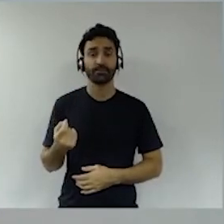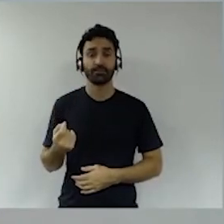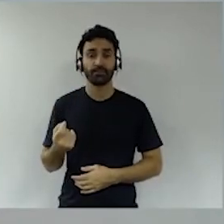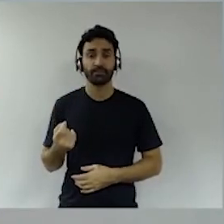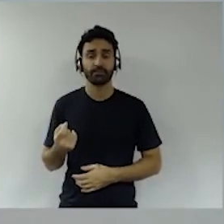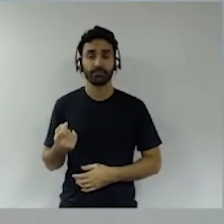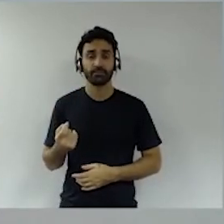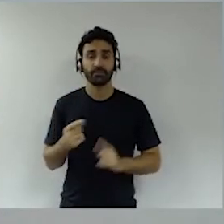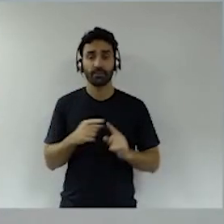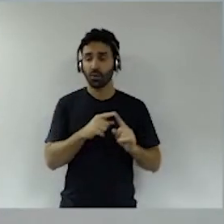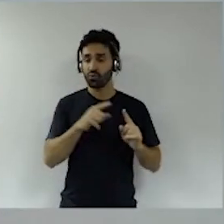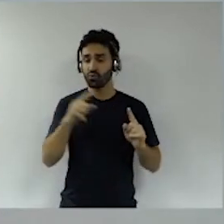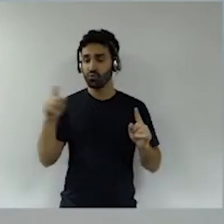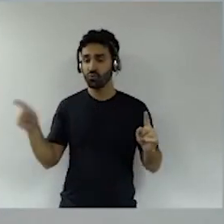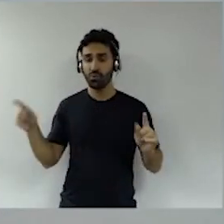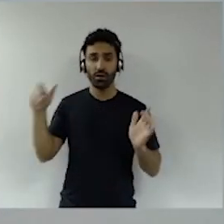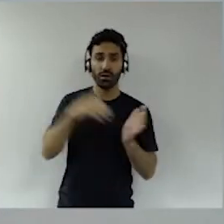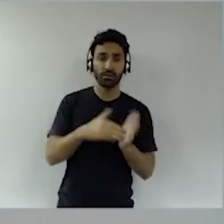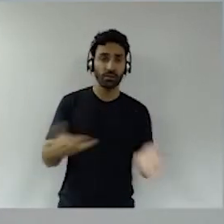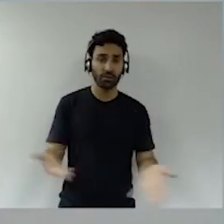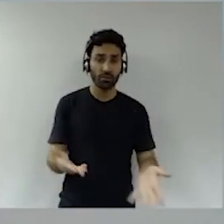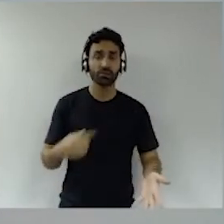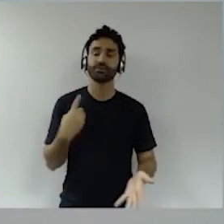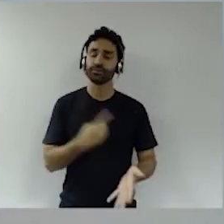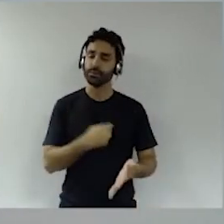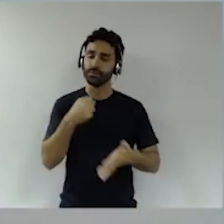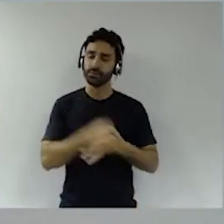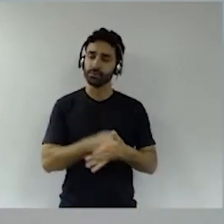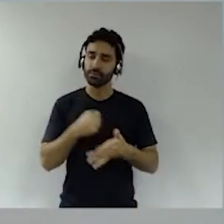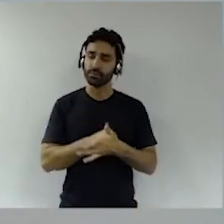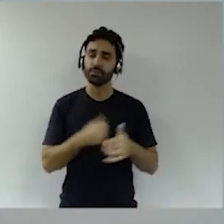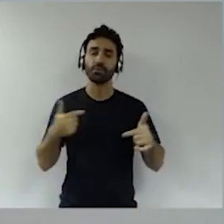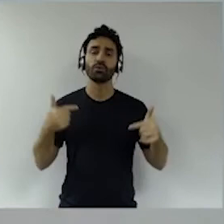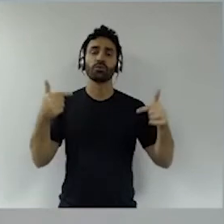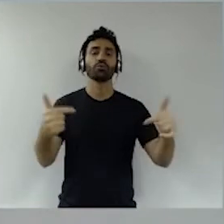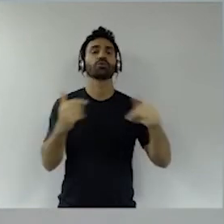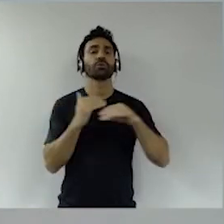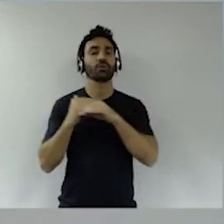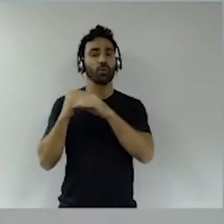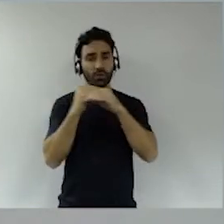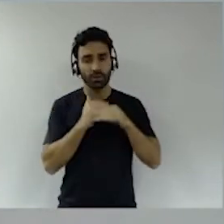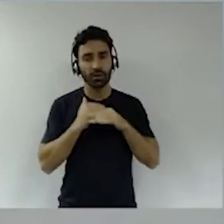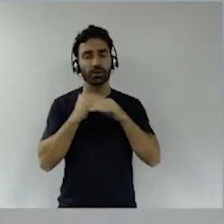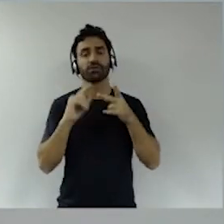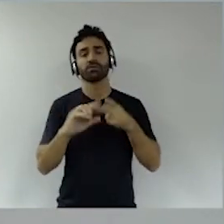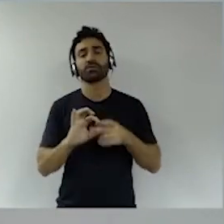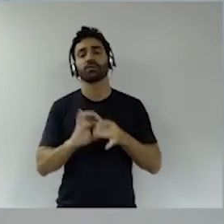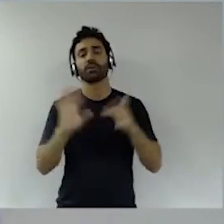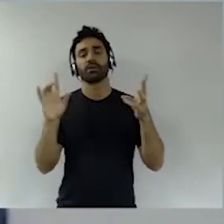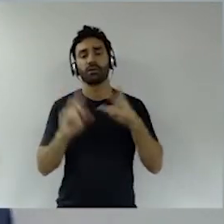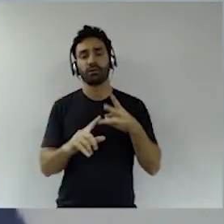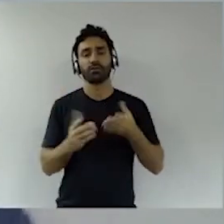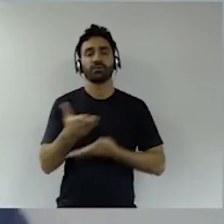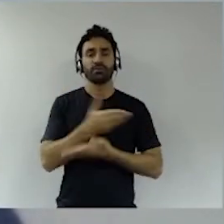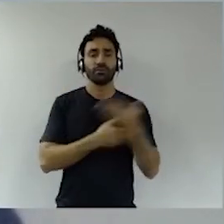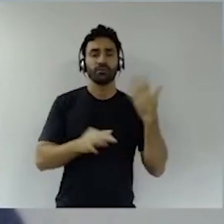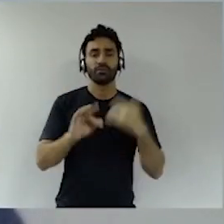Quanto tempo depois e nós estamos lutando por igualdade, por liberdade e por